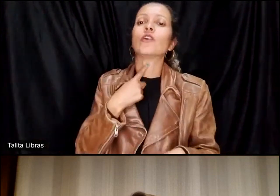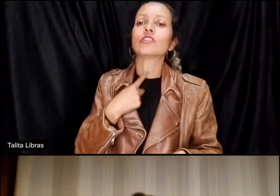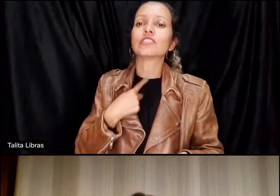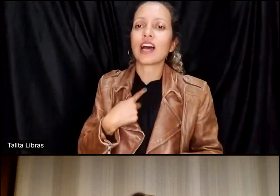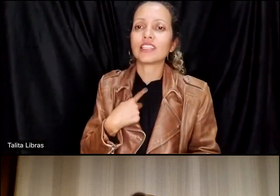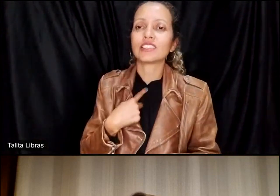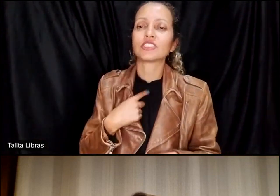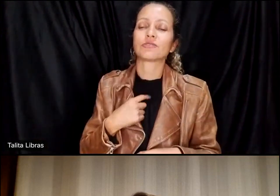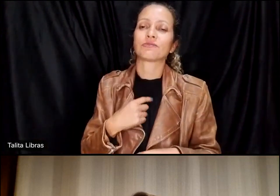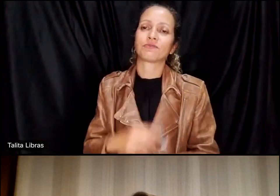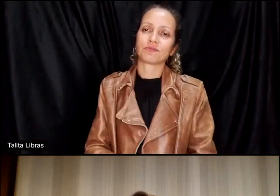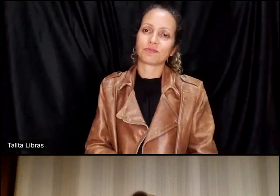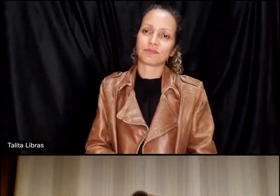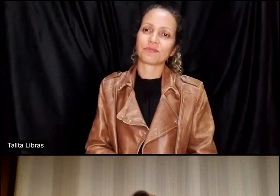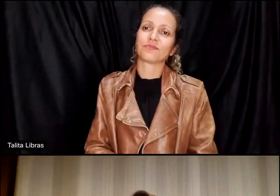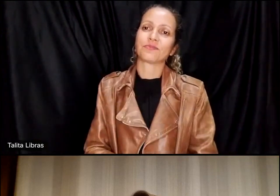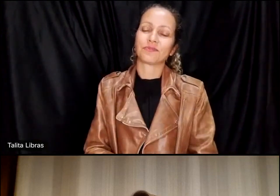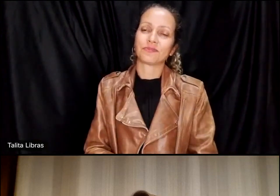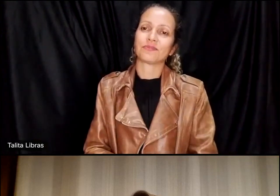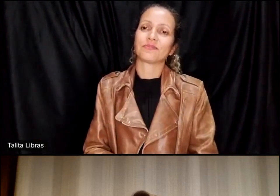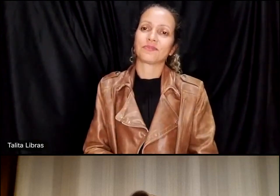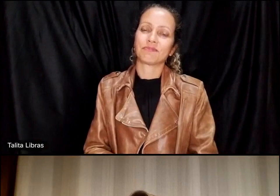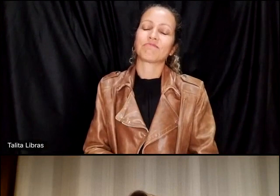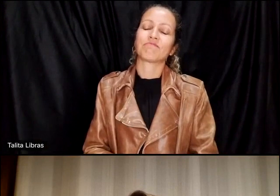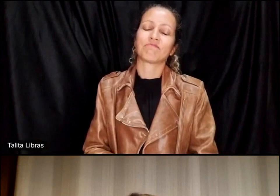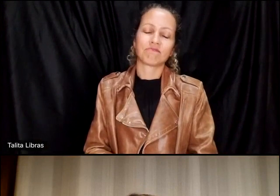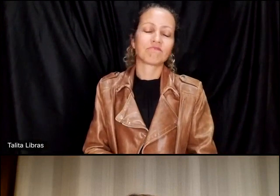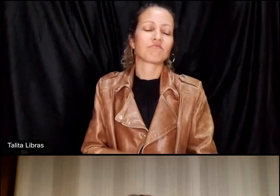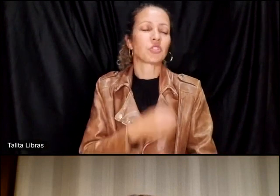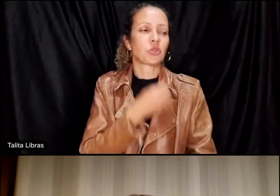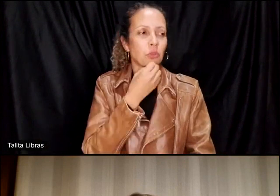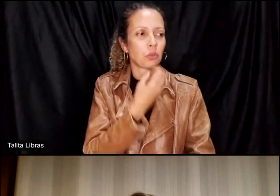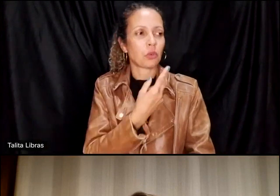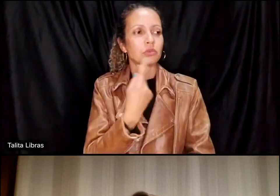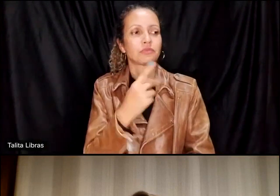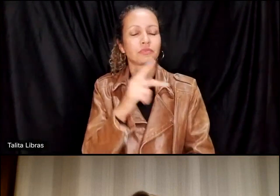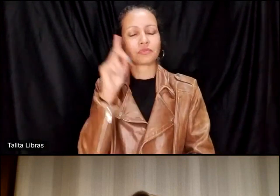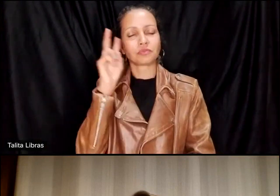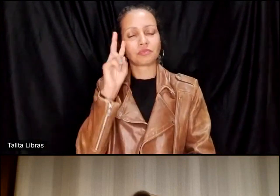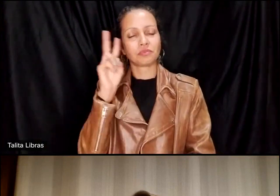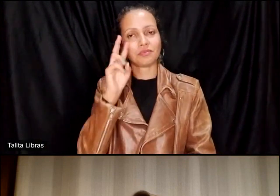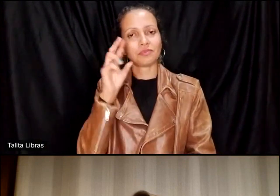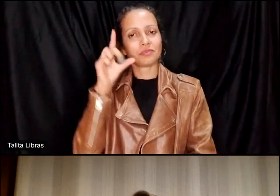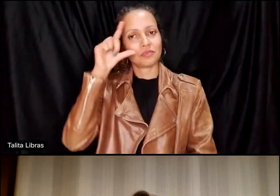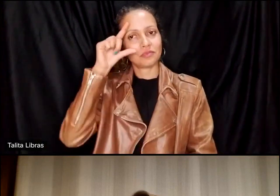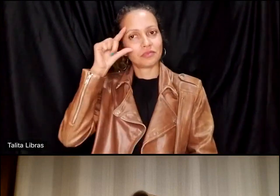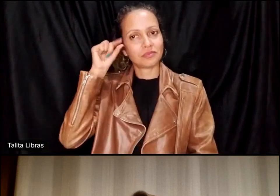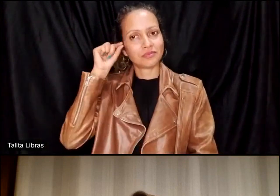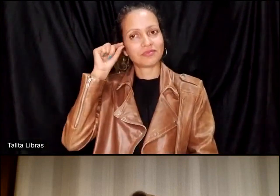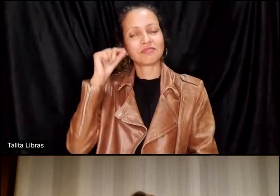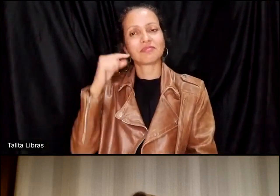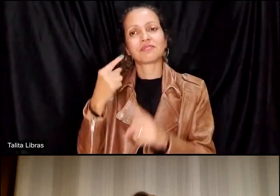Sim. Mas muito boa essa história, Miriam. Isso traz, assim,